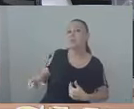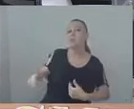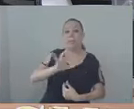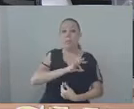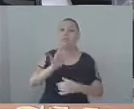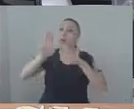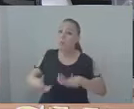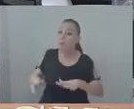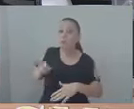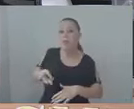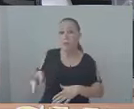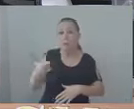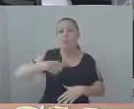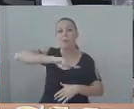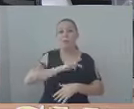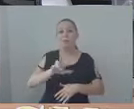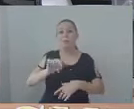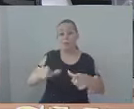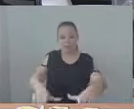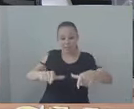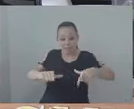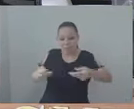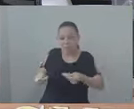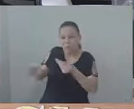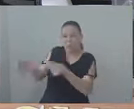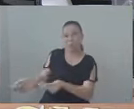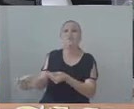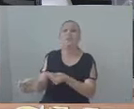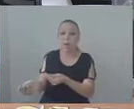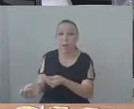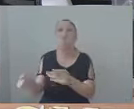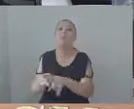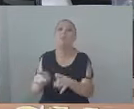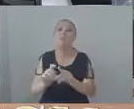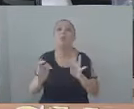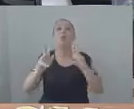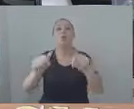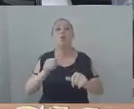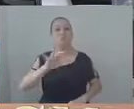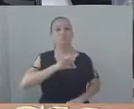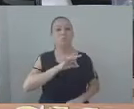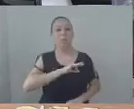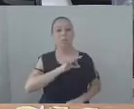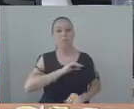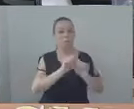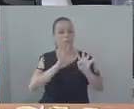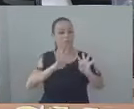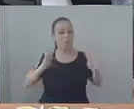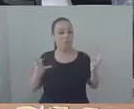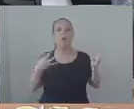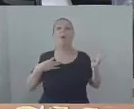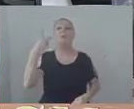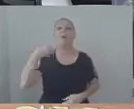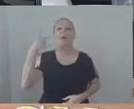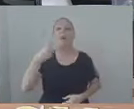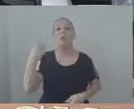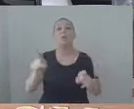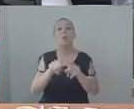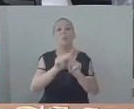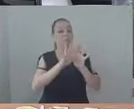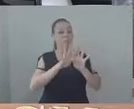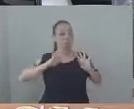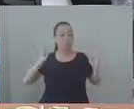entregarmos o certificado da tribuna livre e que os comandantes oficiais venham à frente e vereadores venham à mesa conosco para nós registrarmos. Então, encerro a